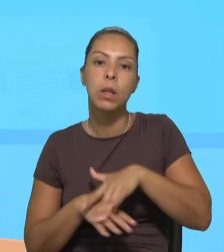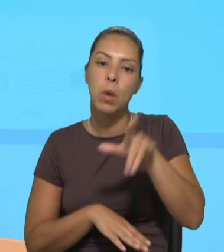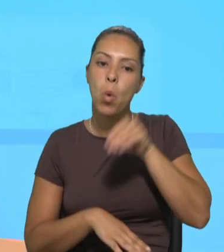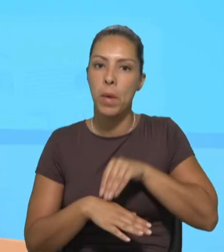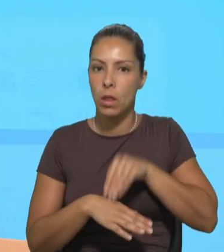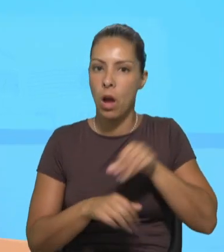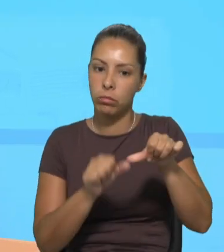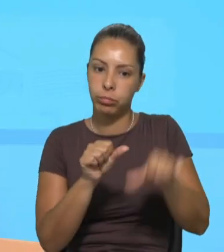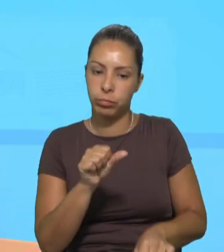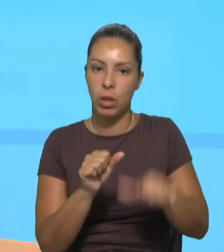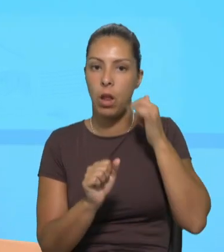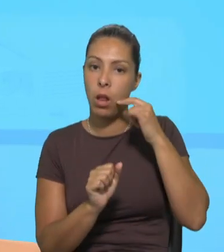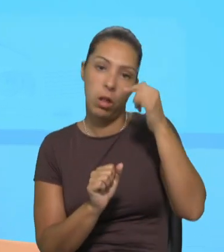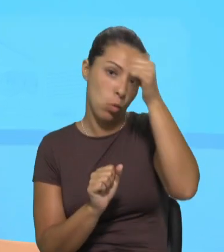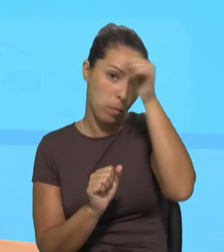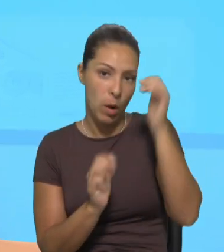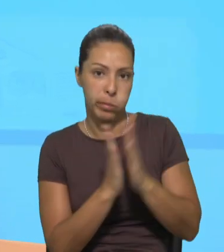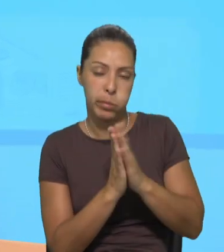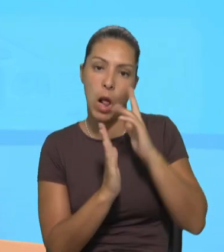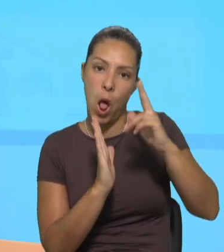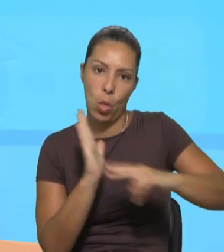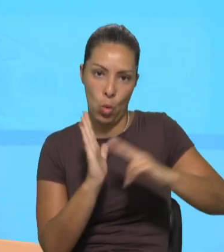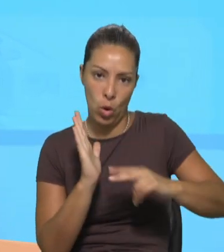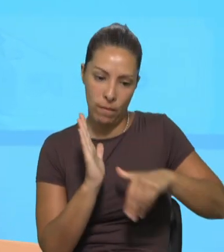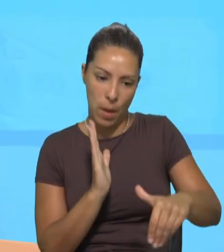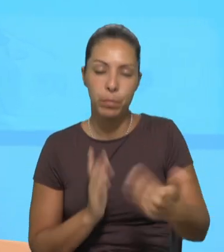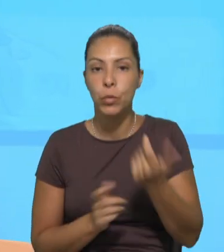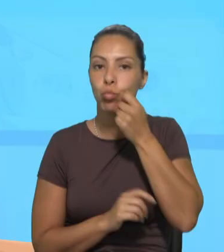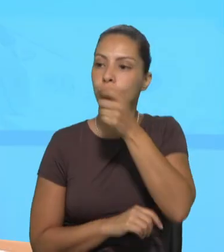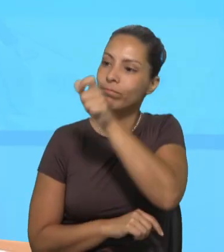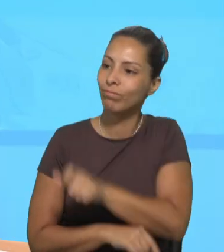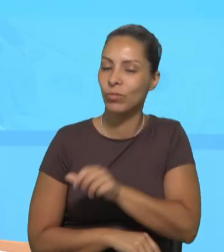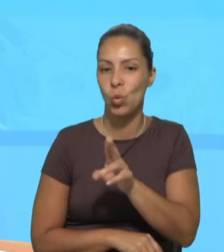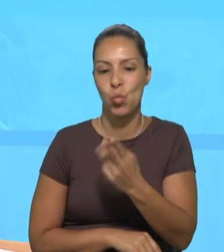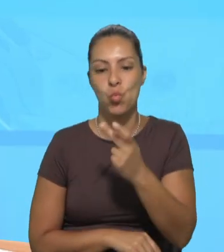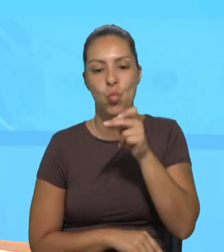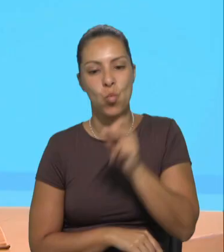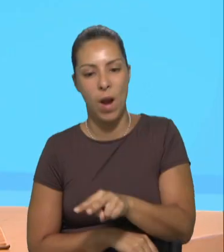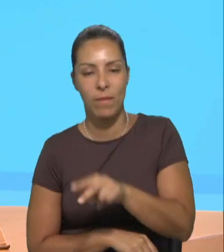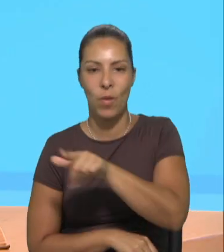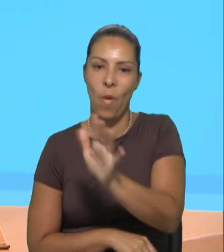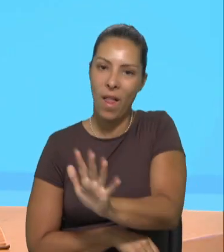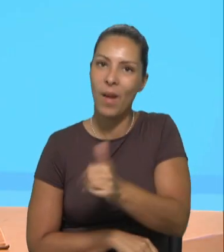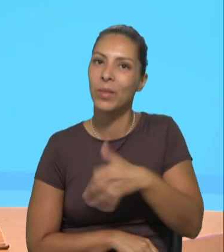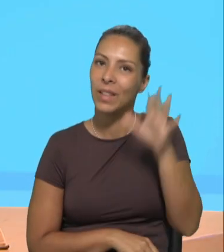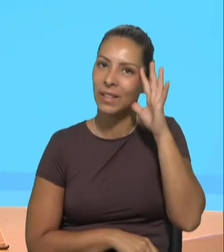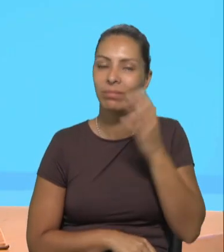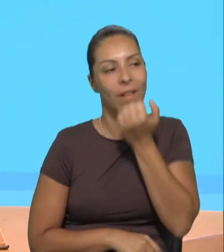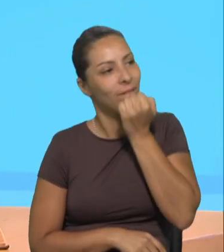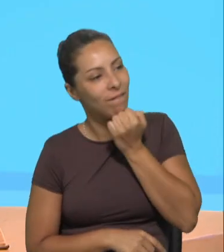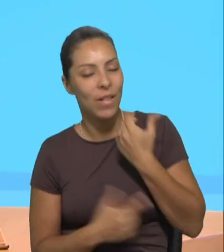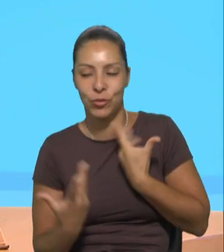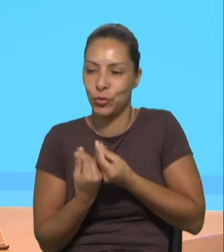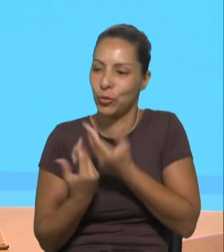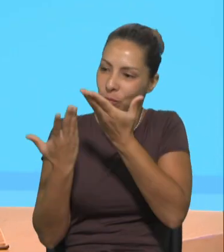domingo. Hoje acolhemos as escolhas de Juan Ambrósio, que é nosso convidado. Muito boa tarde. Boa tarde, é um gosto. Obrigado, Juan, por estar novamente aqui no